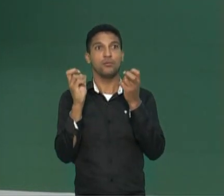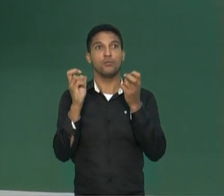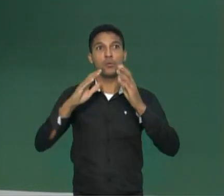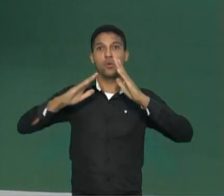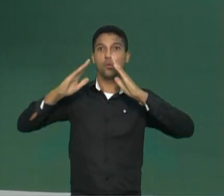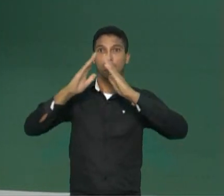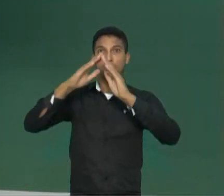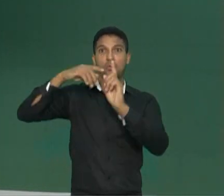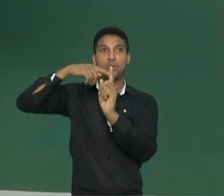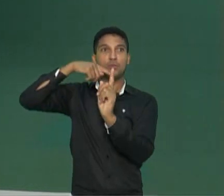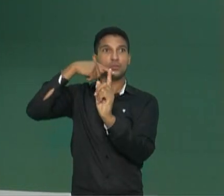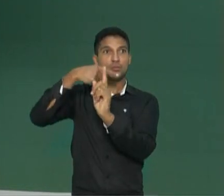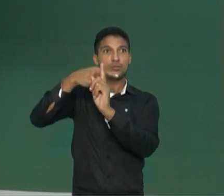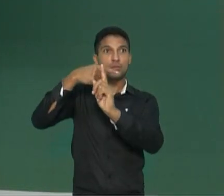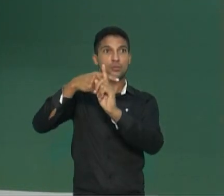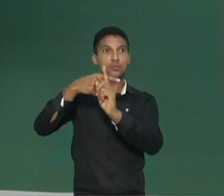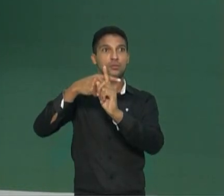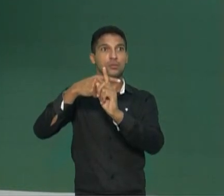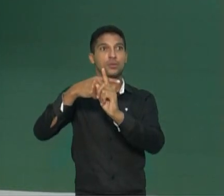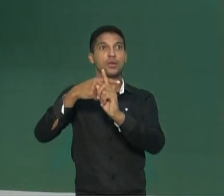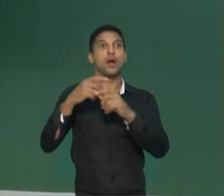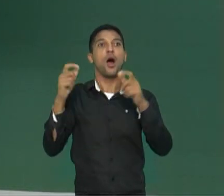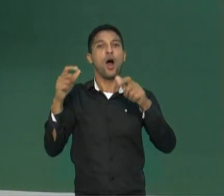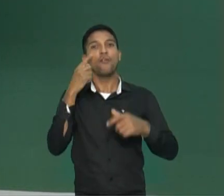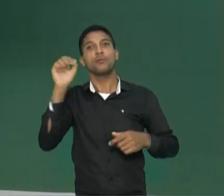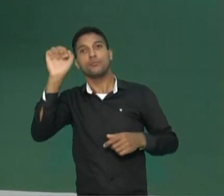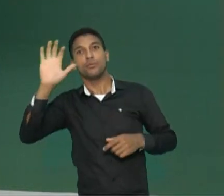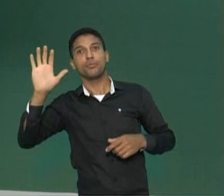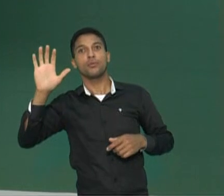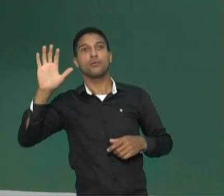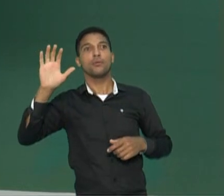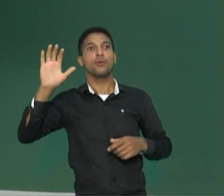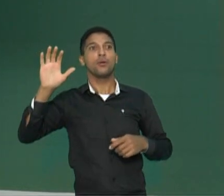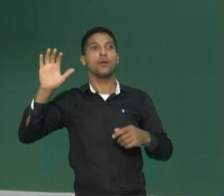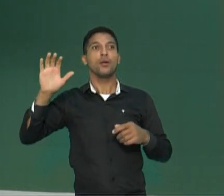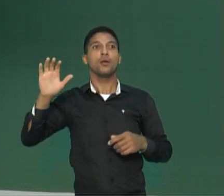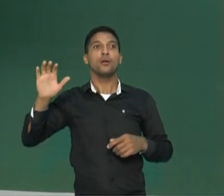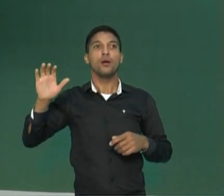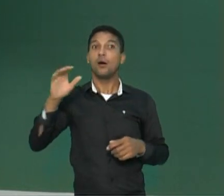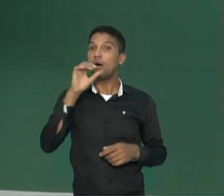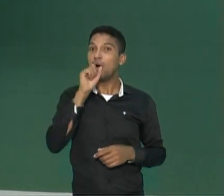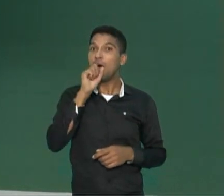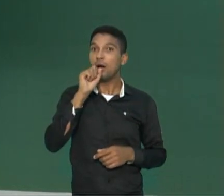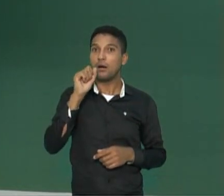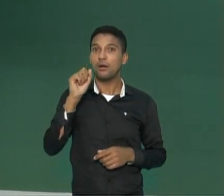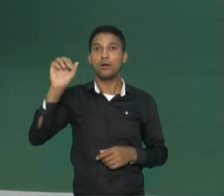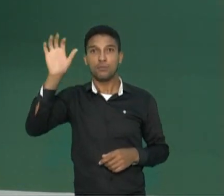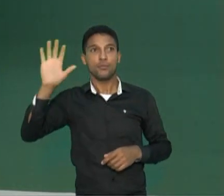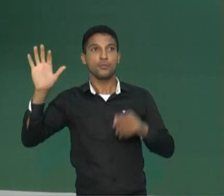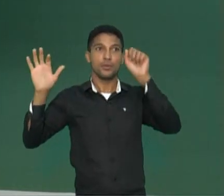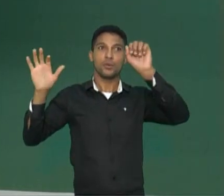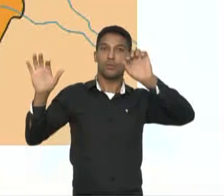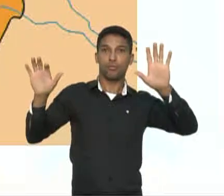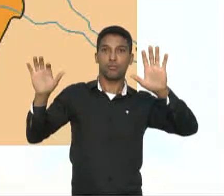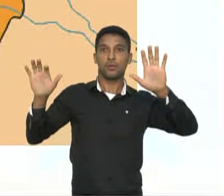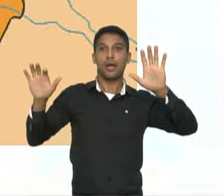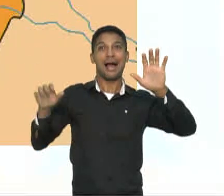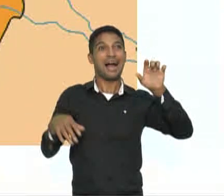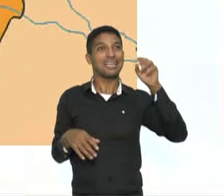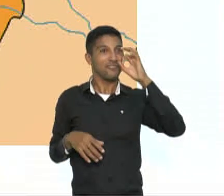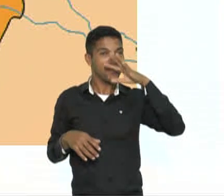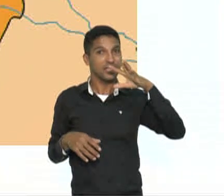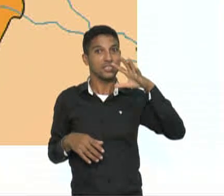parte de Carlos Magno, que é uma parte que foi, né, apoderada, se apoderou pelos bárbaros, né? Então, vamos